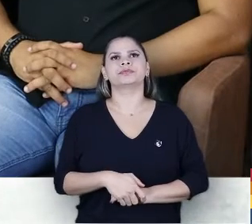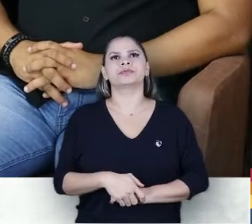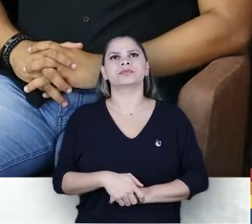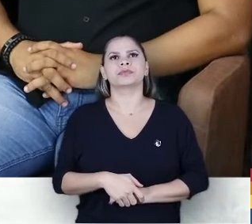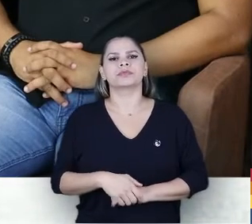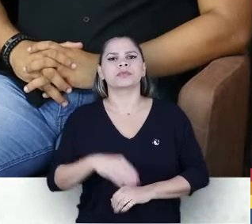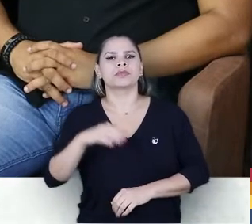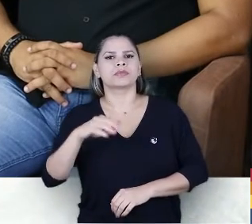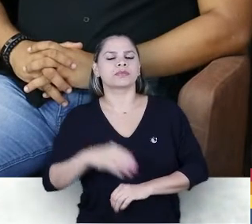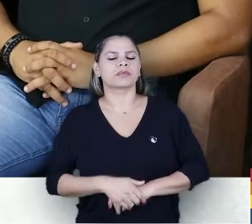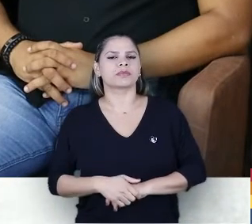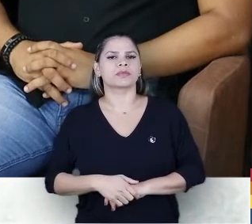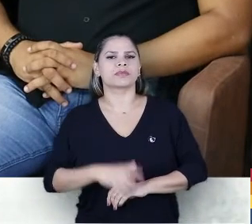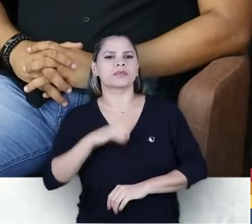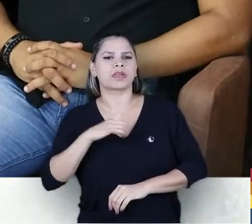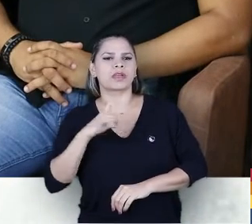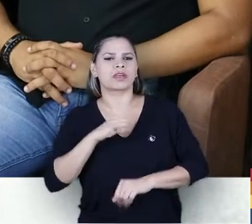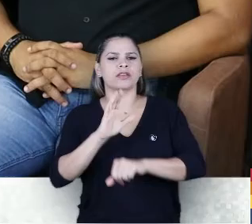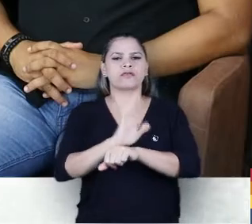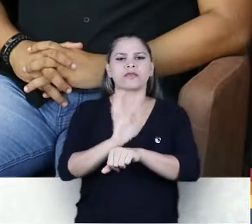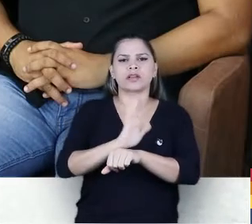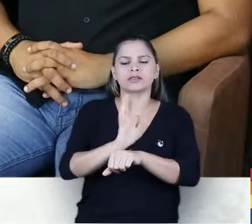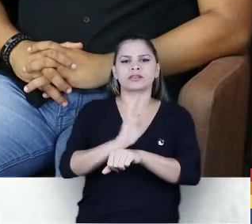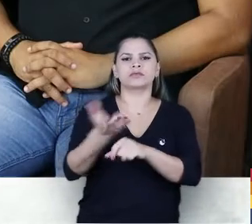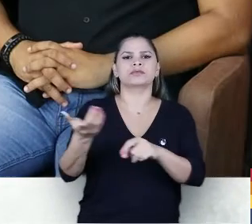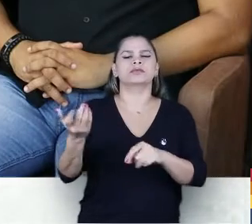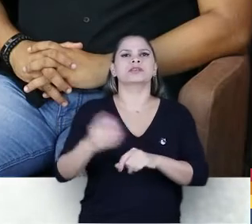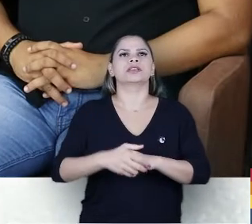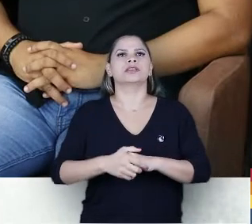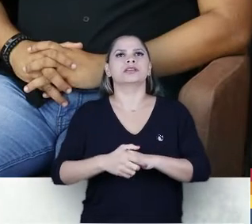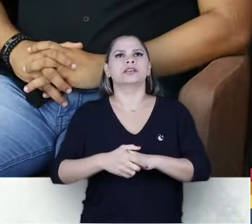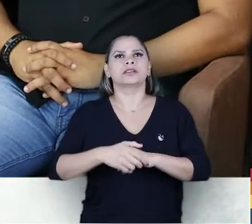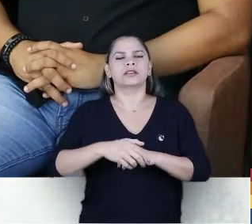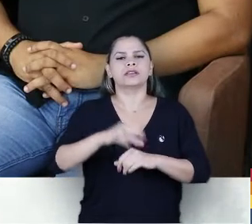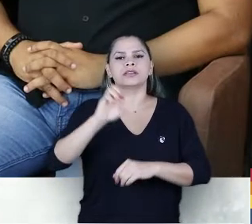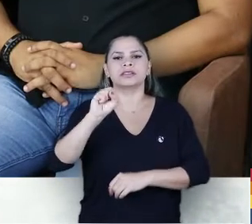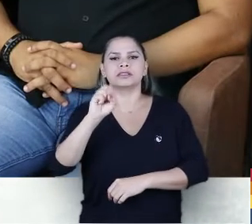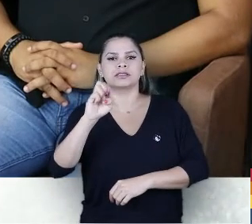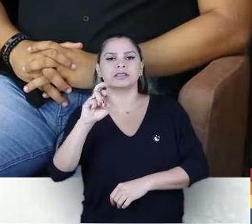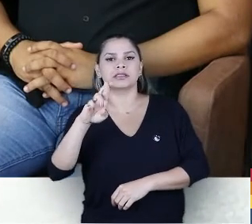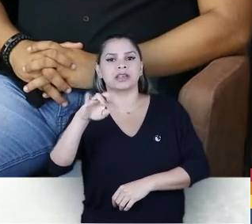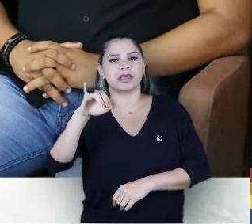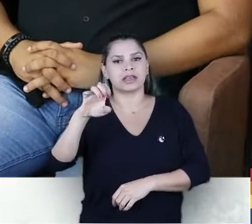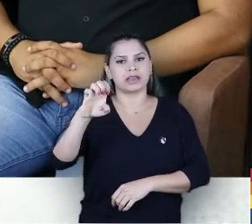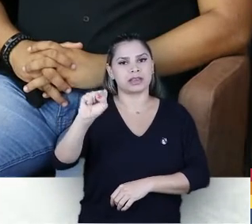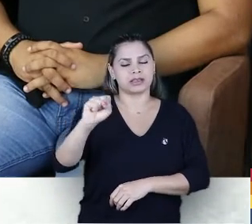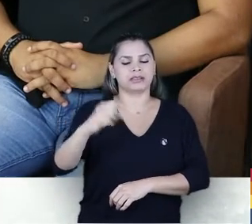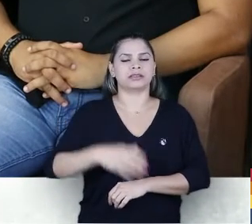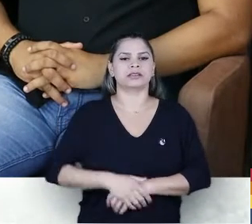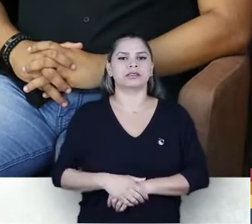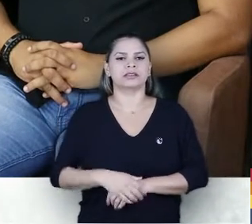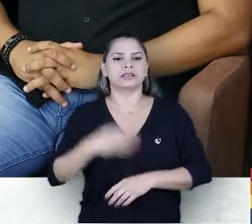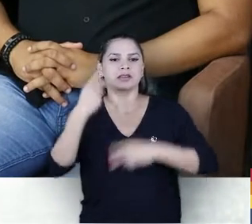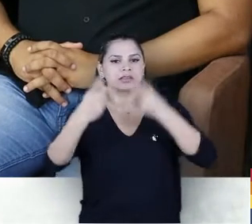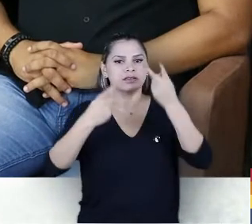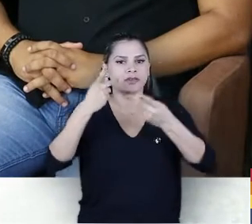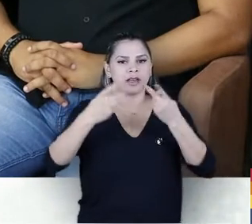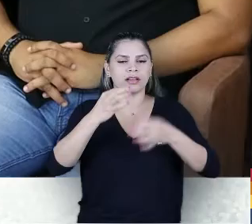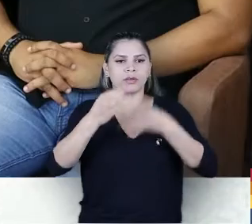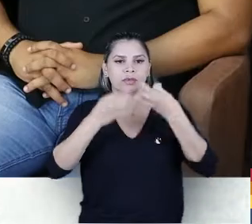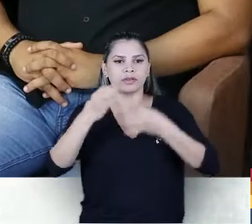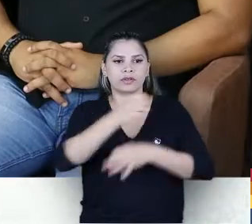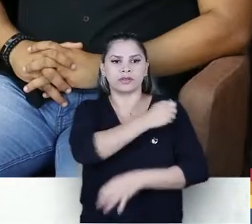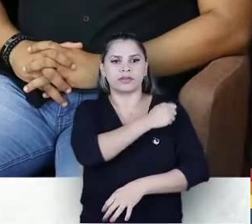redação. E, como, por exemplo, né, que eles sempre citam, Black Mirror, séries como